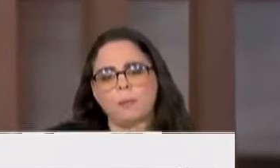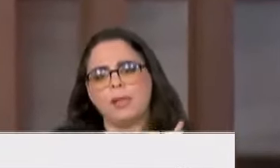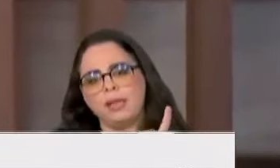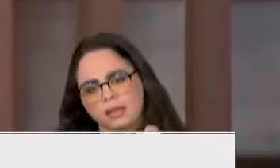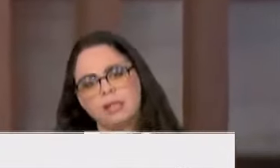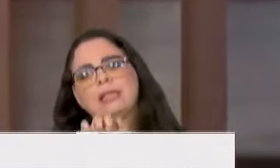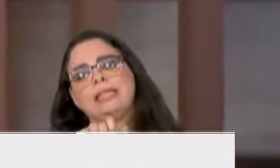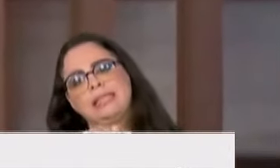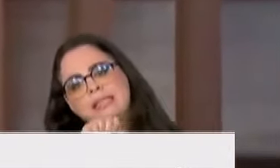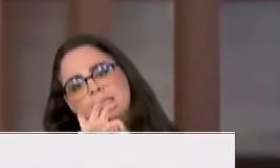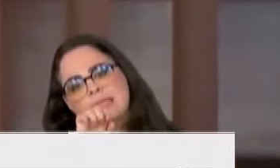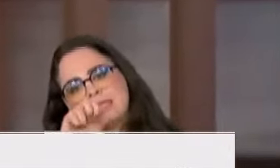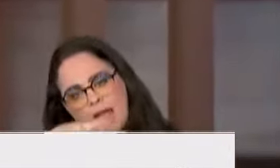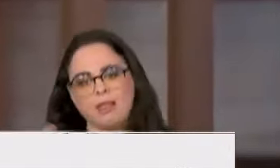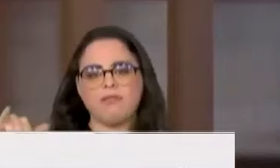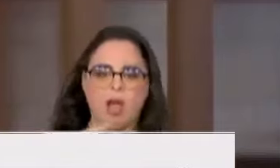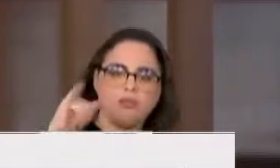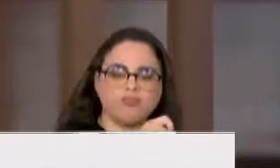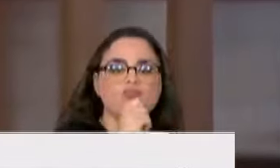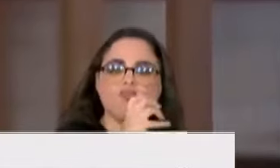Airlines, que ainda está operando.